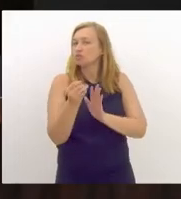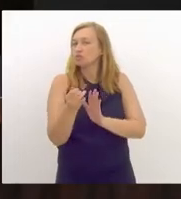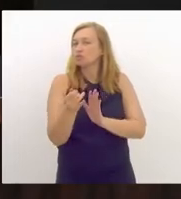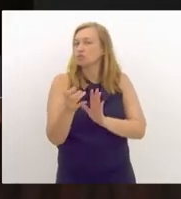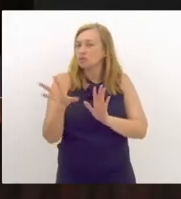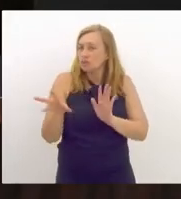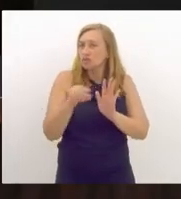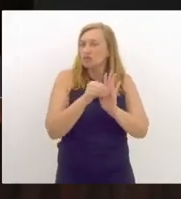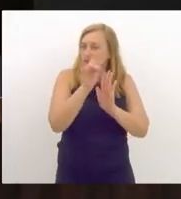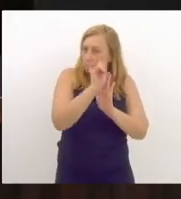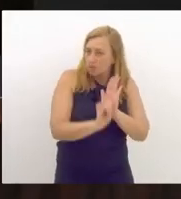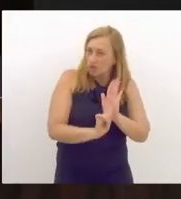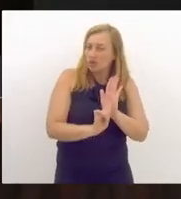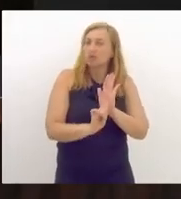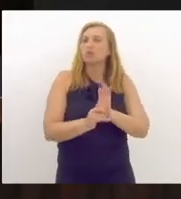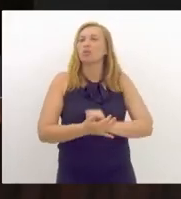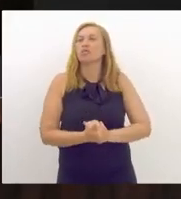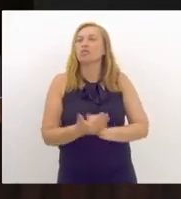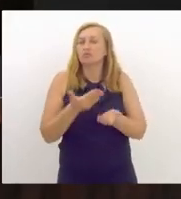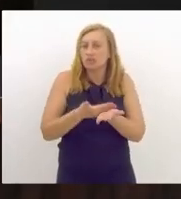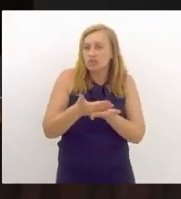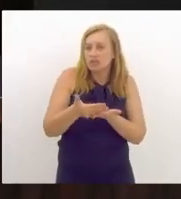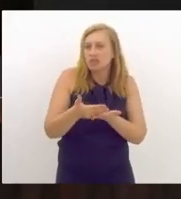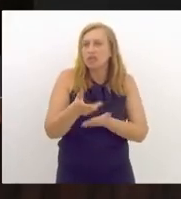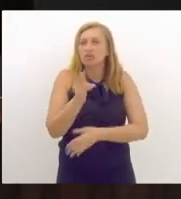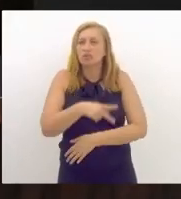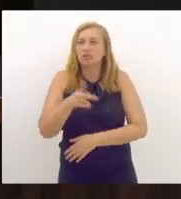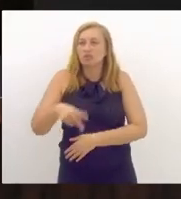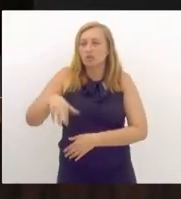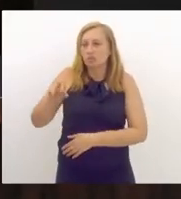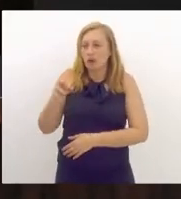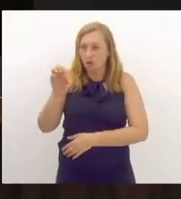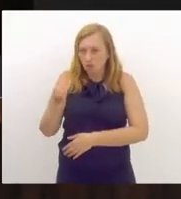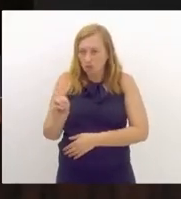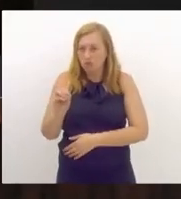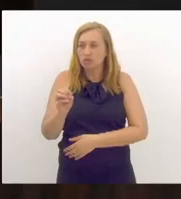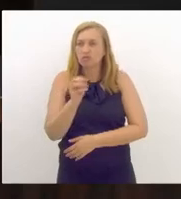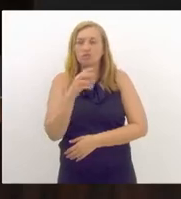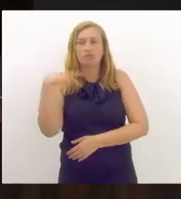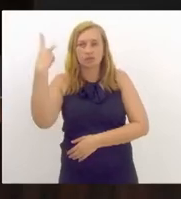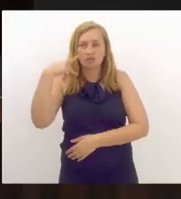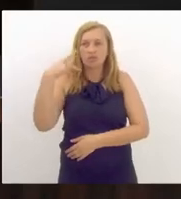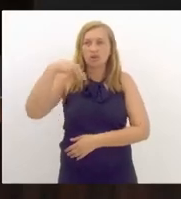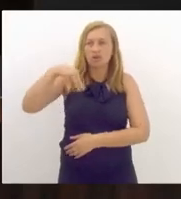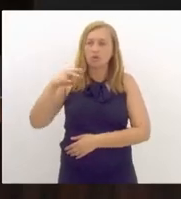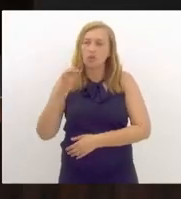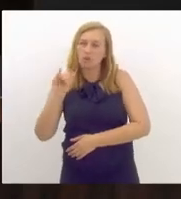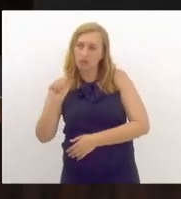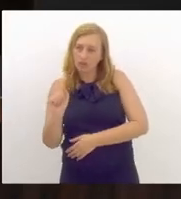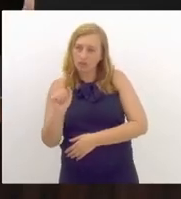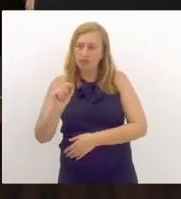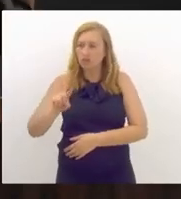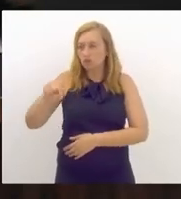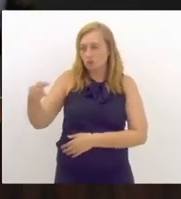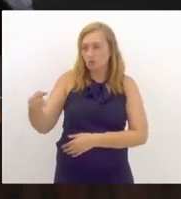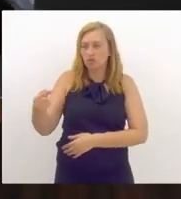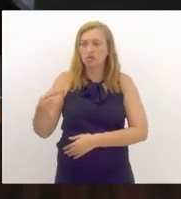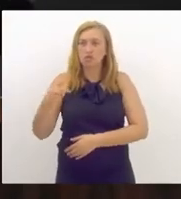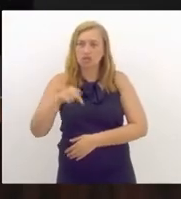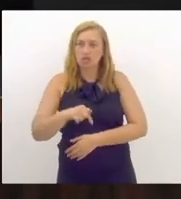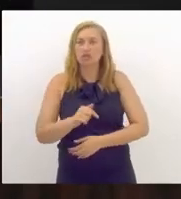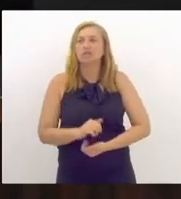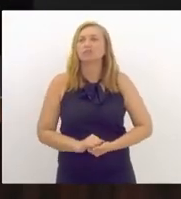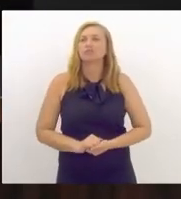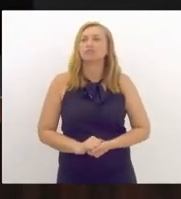ele como eu disse inicialmente Professor Mauro vereadora Mônica Benício e demais aqui